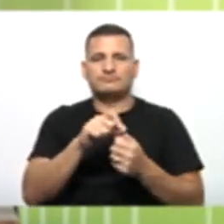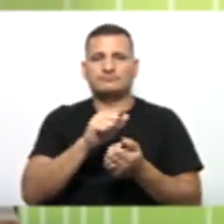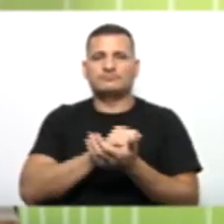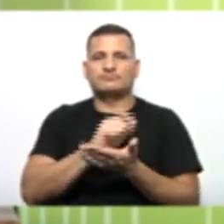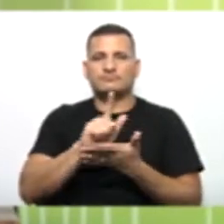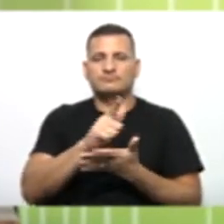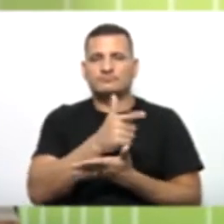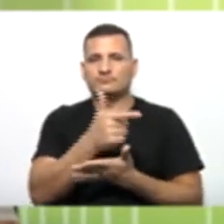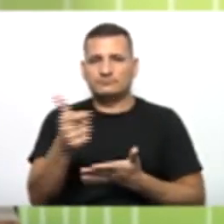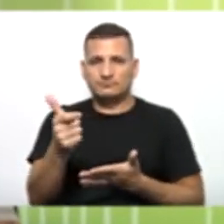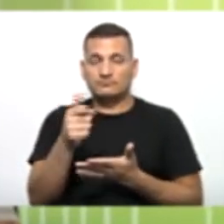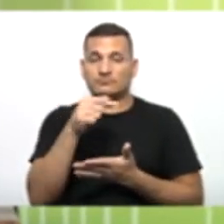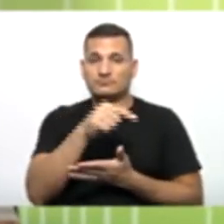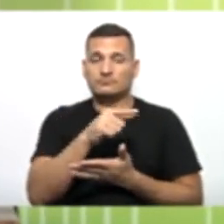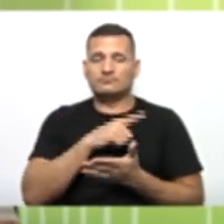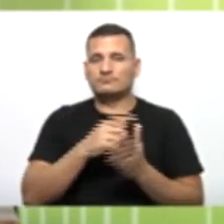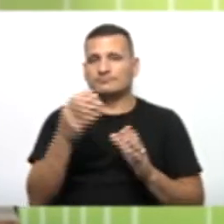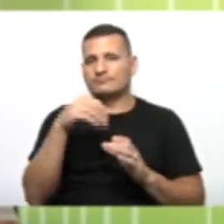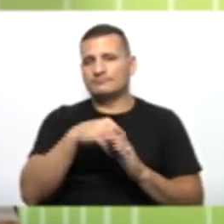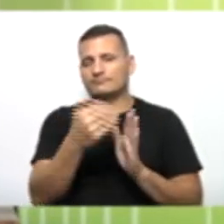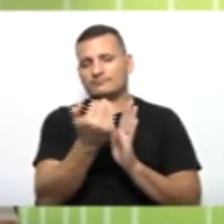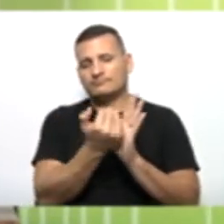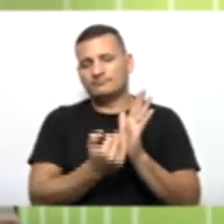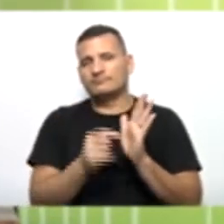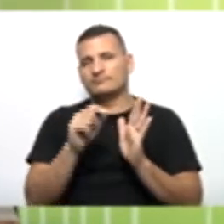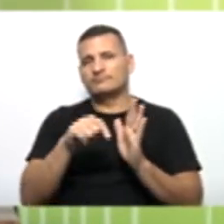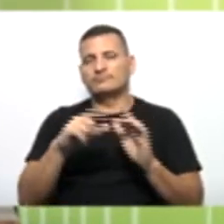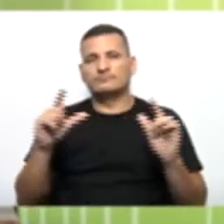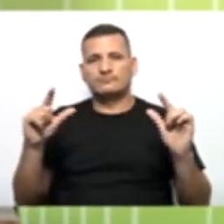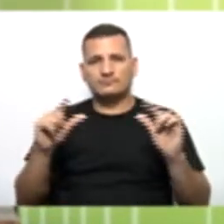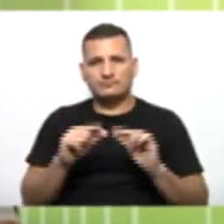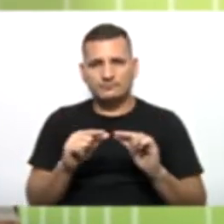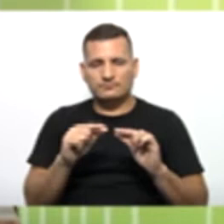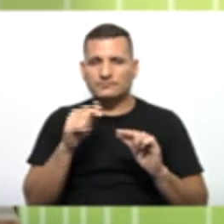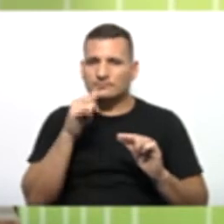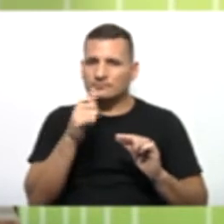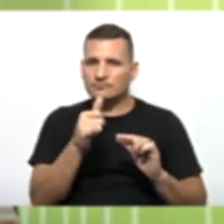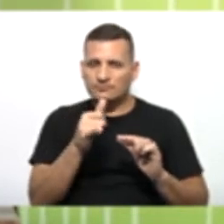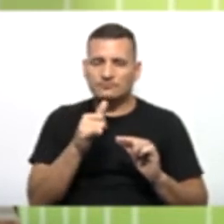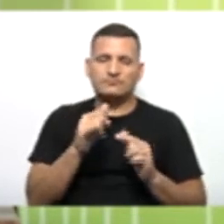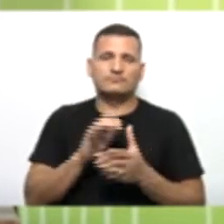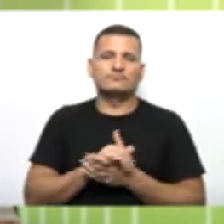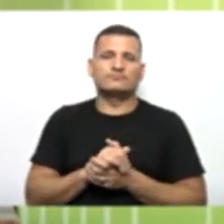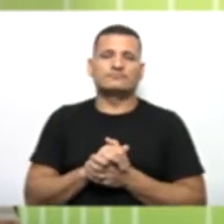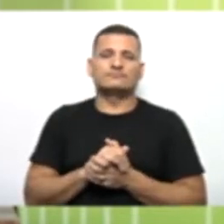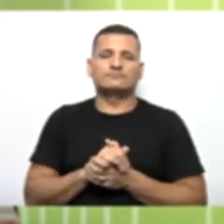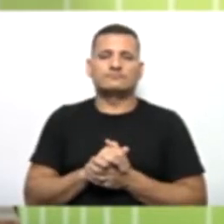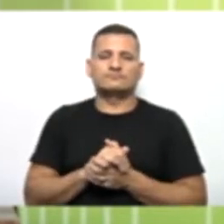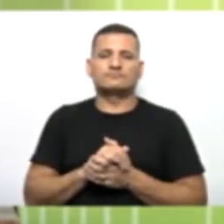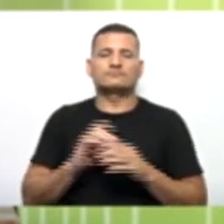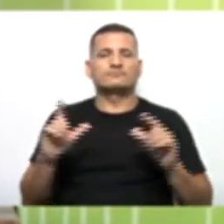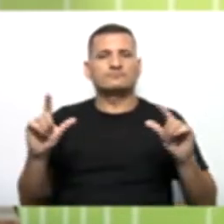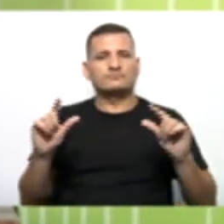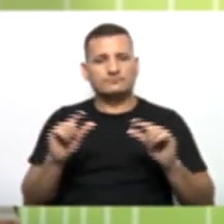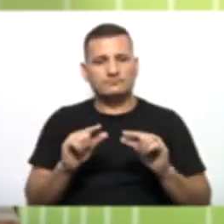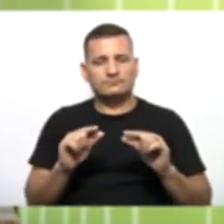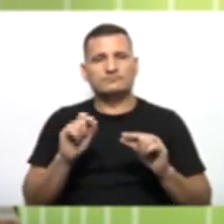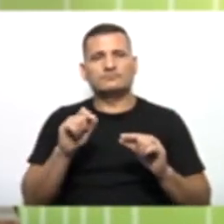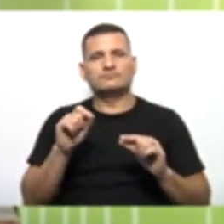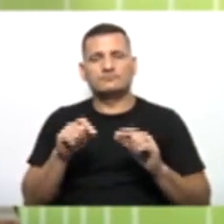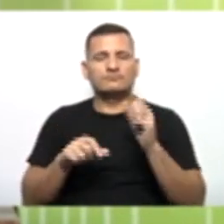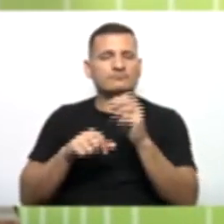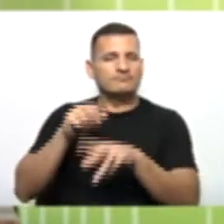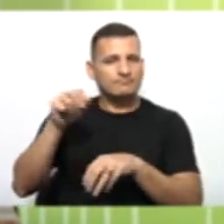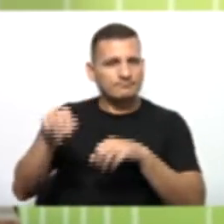Agenda 21 está prevista a redução de energia nas áreas comuns, está prevista a redução de resíduos gerados